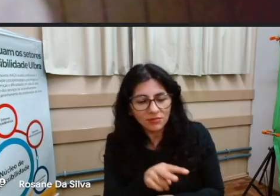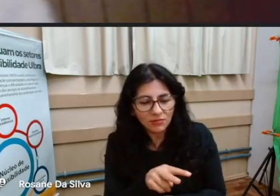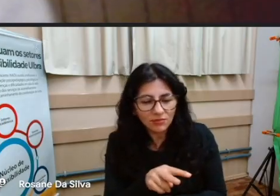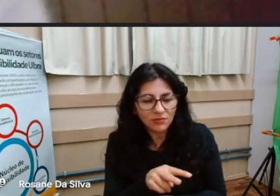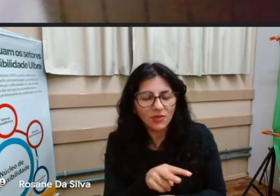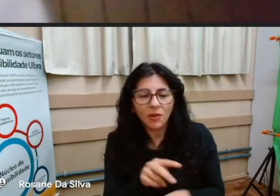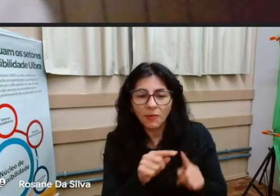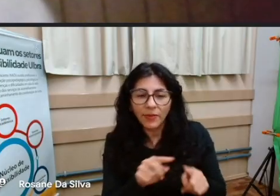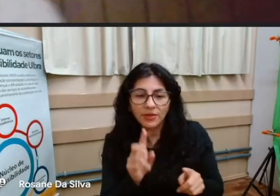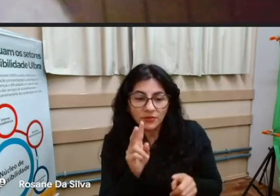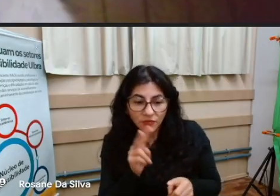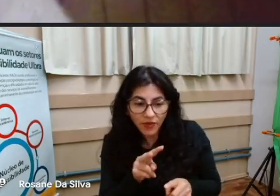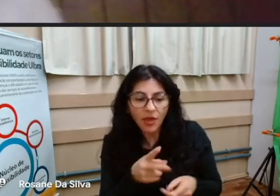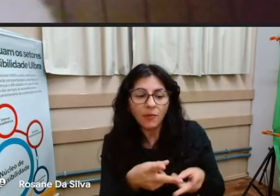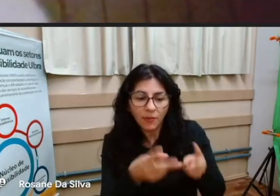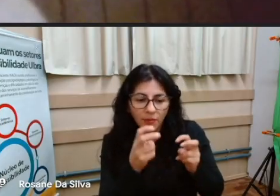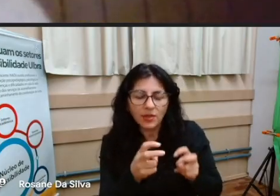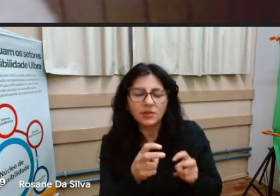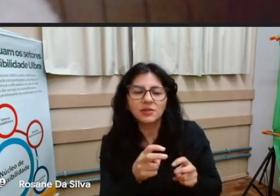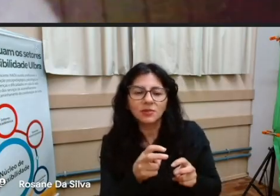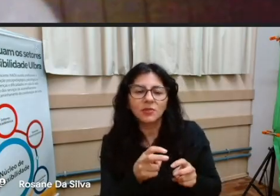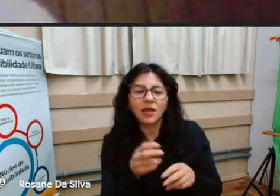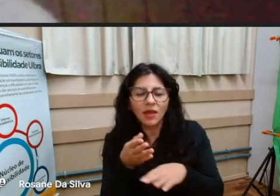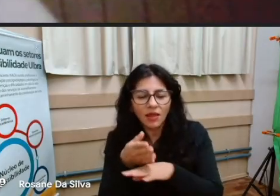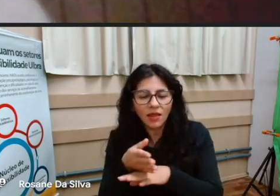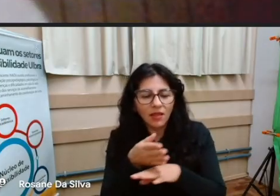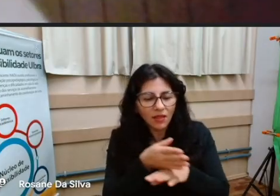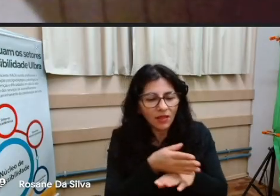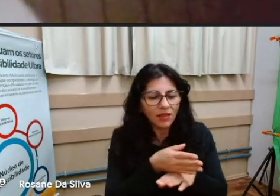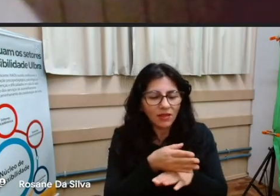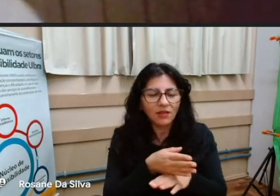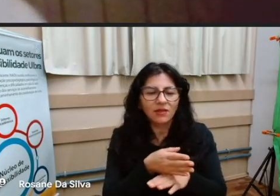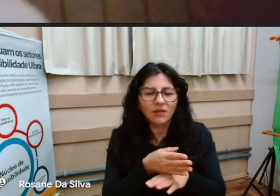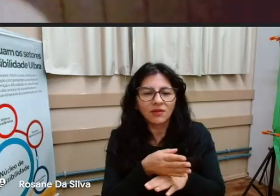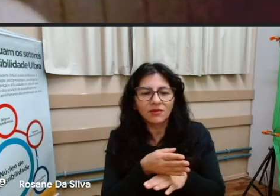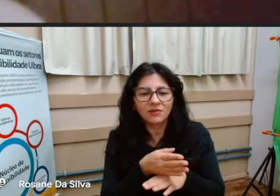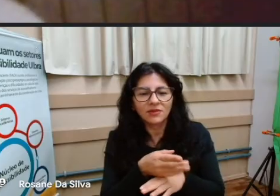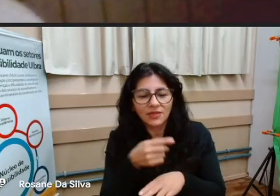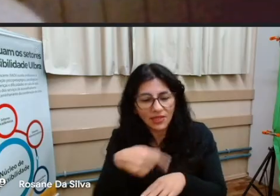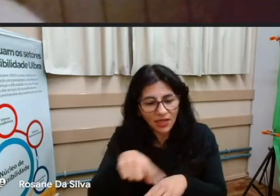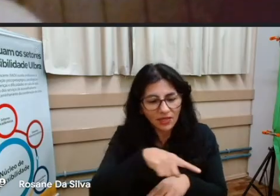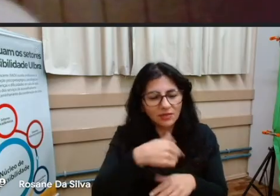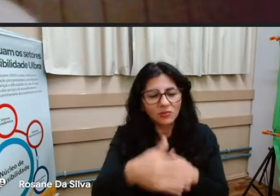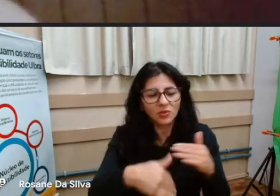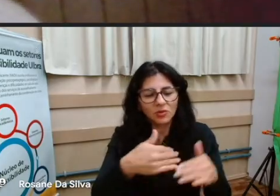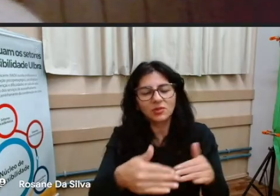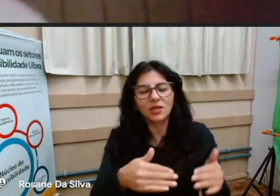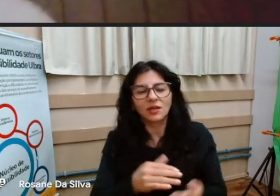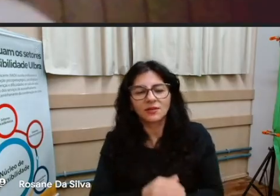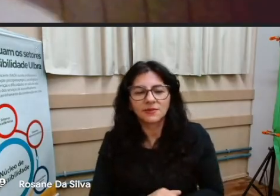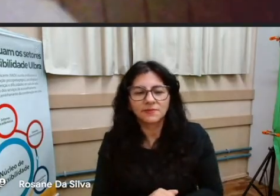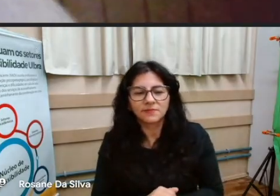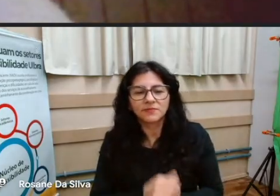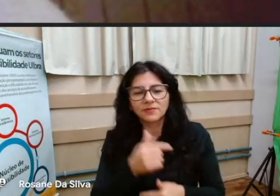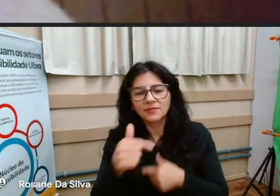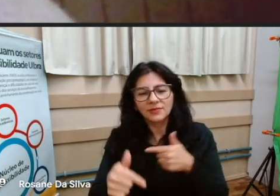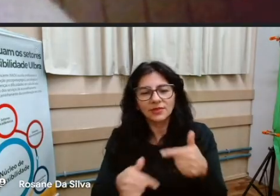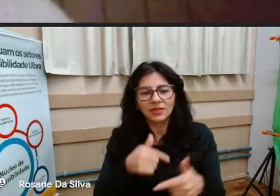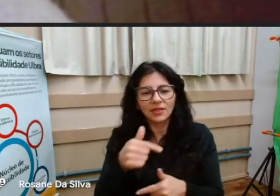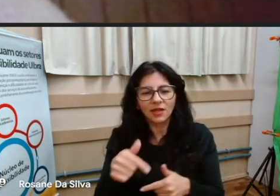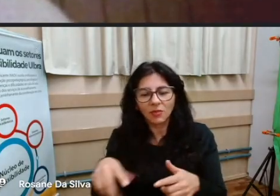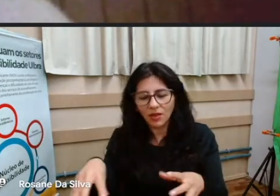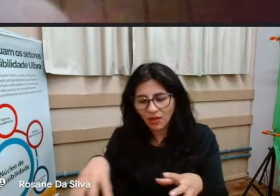mas olhar e enxergar né procurar entrar nas nas entranhas desses processos né e